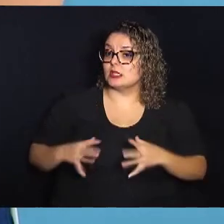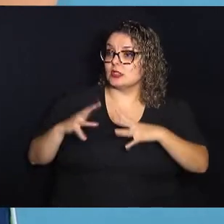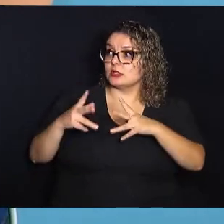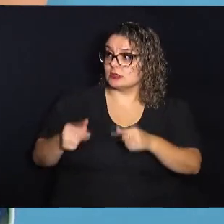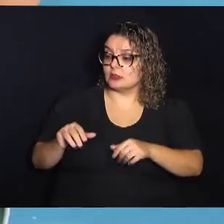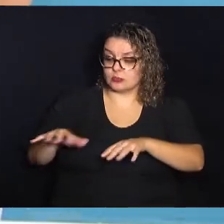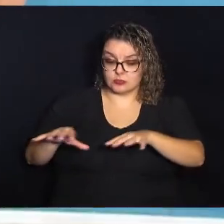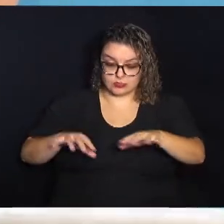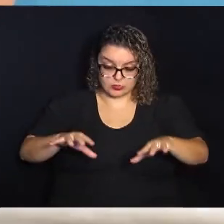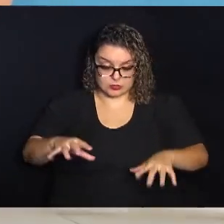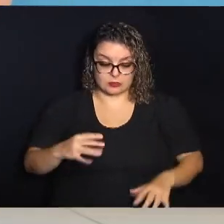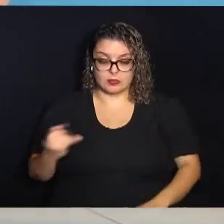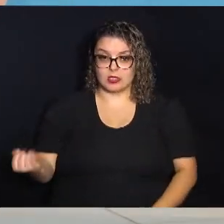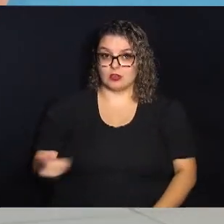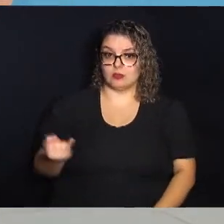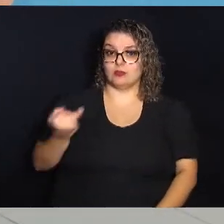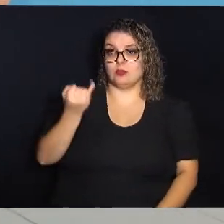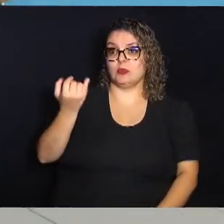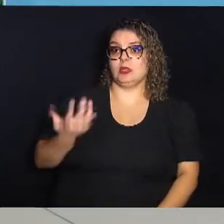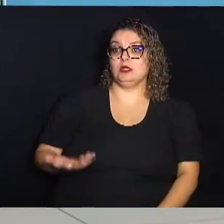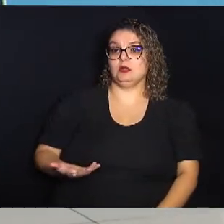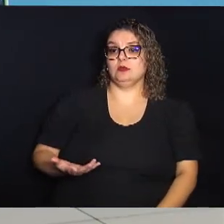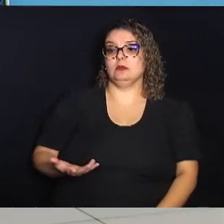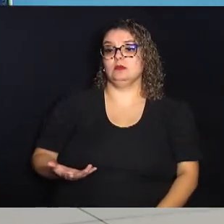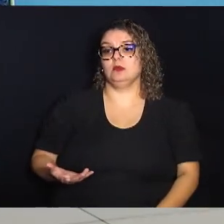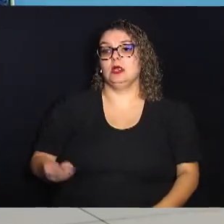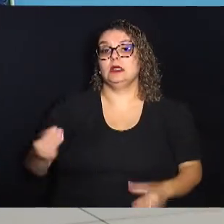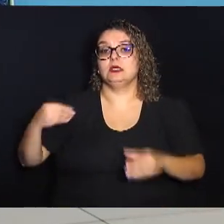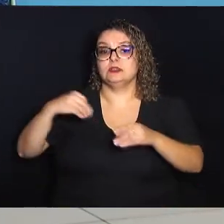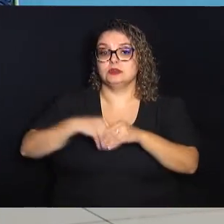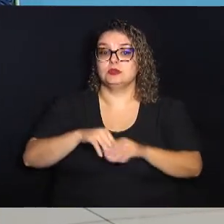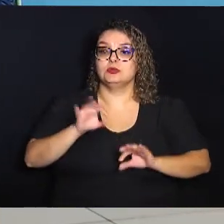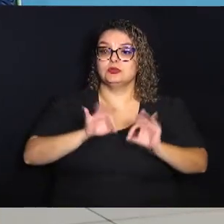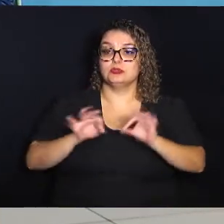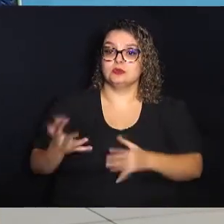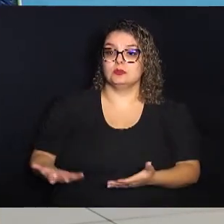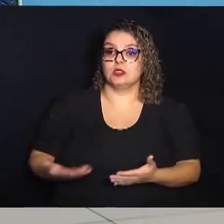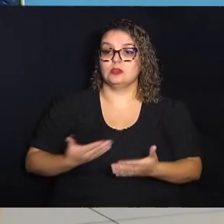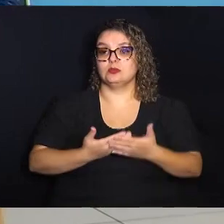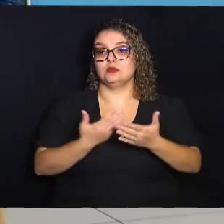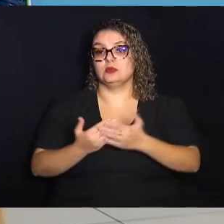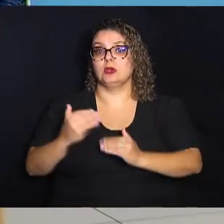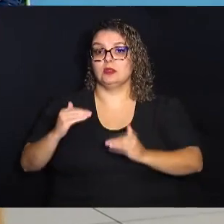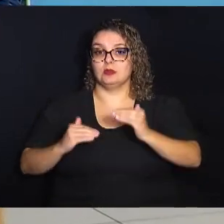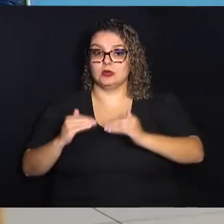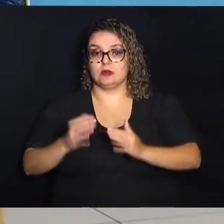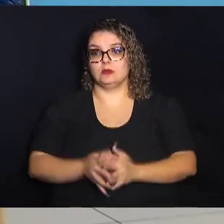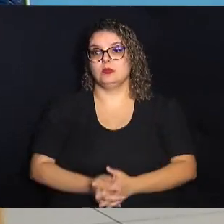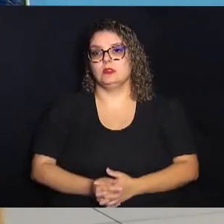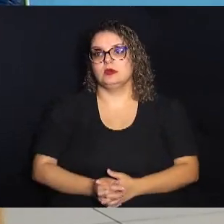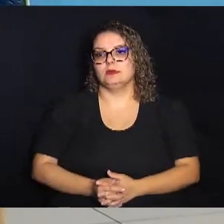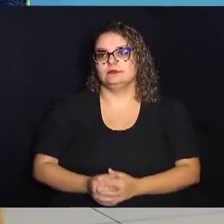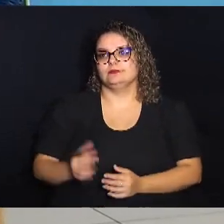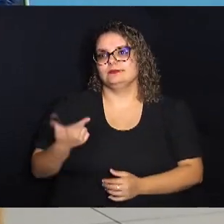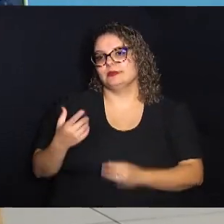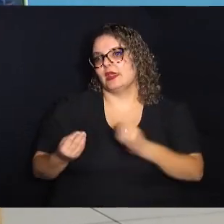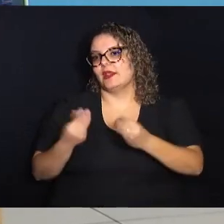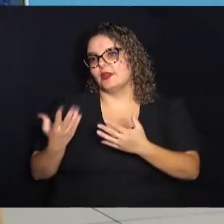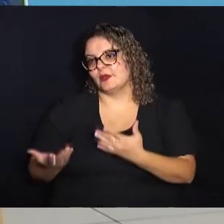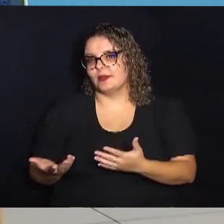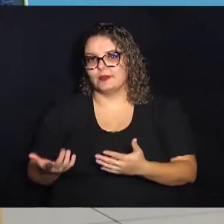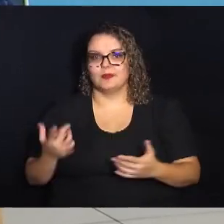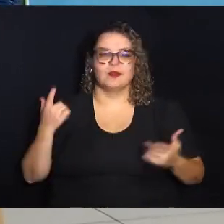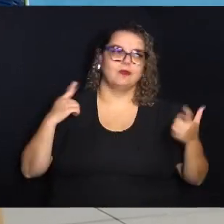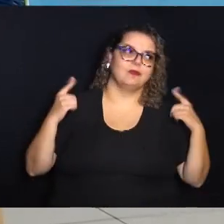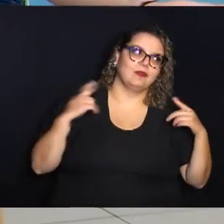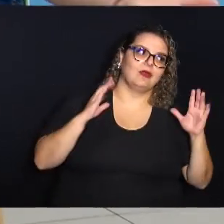né? Tudo isso é importante estar dentro de um planejamento de estudos com equilíbrio. Claro, não dá para pensar só no